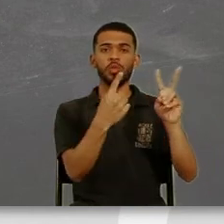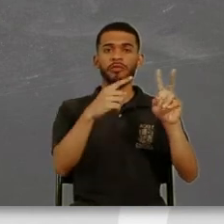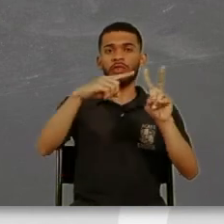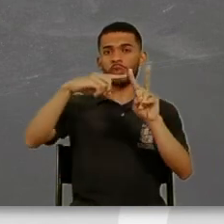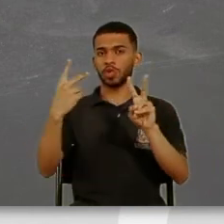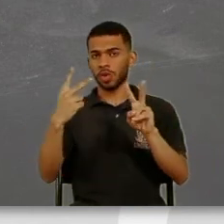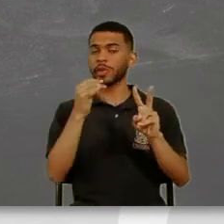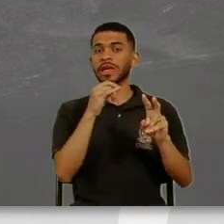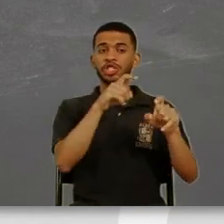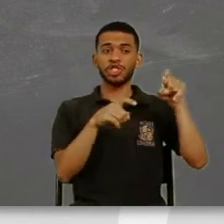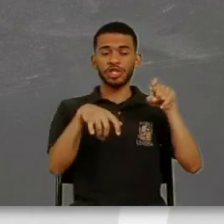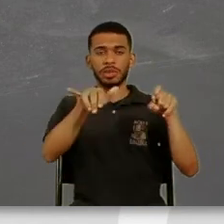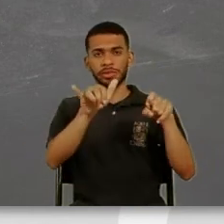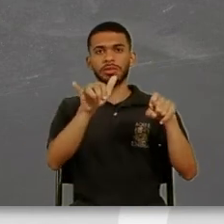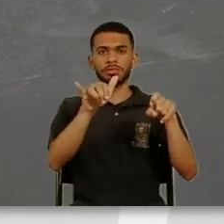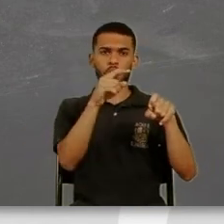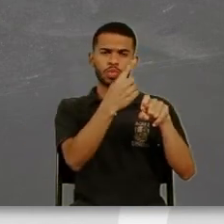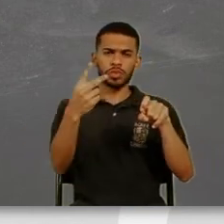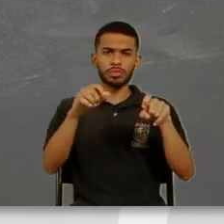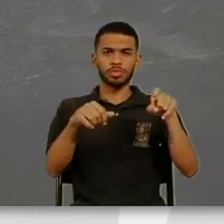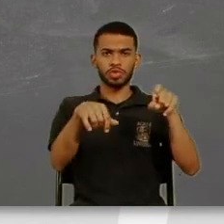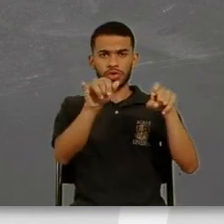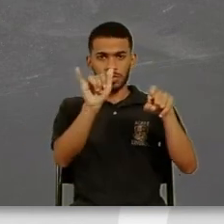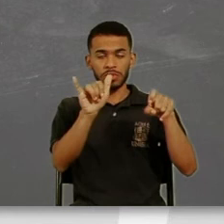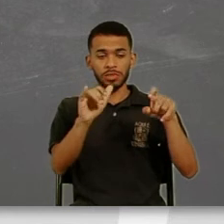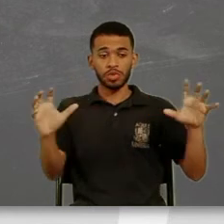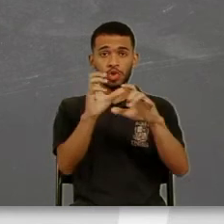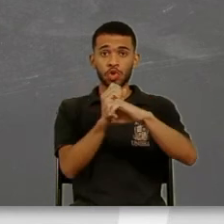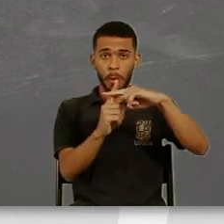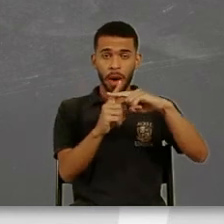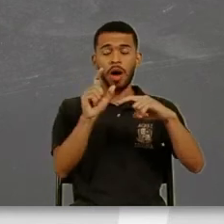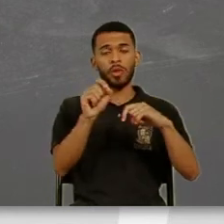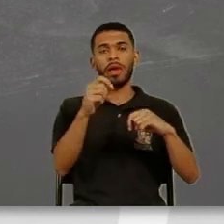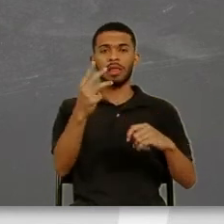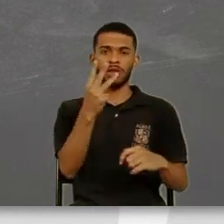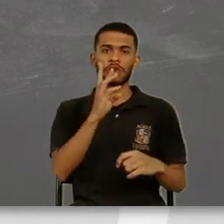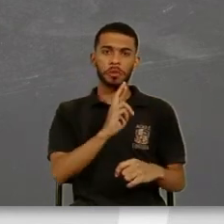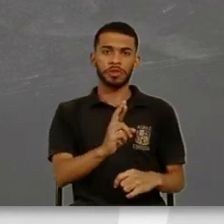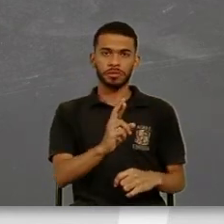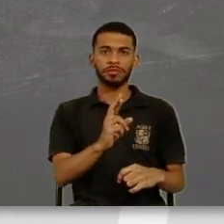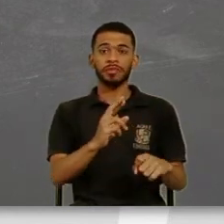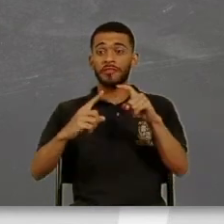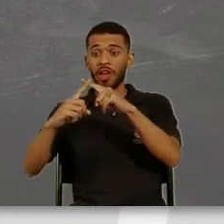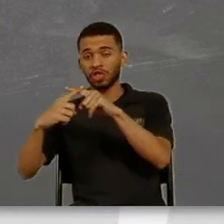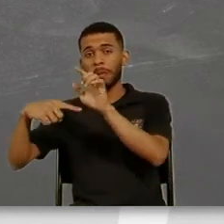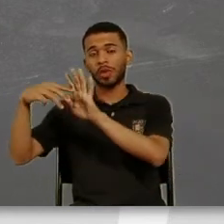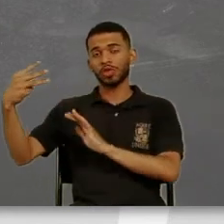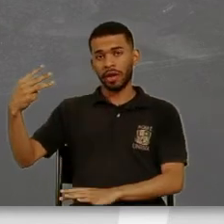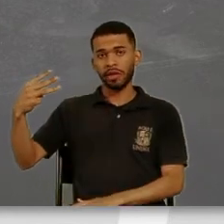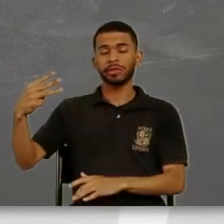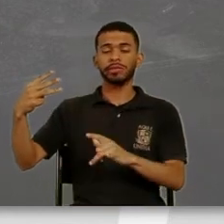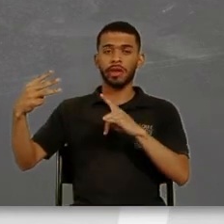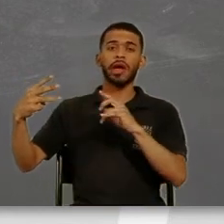vou ter x e y, que é 1 e 2, e eu somar os dois, x mais y, vai me dar 3. Multiplicando por menos 3, eu